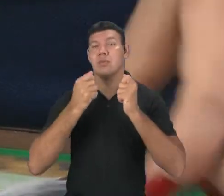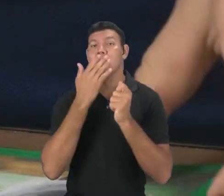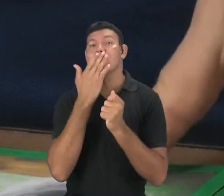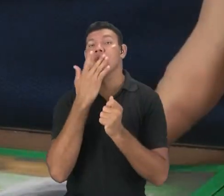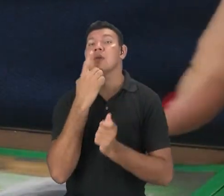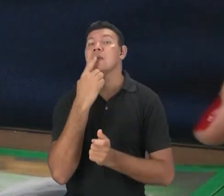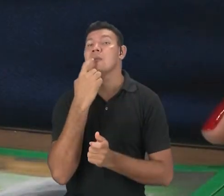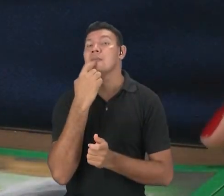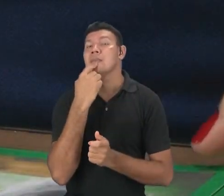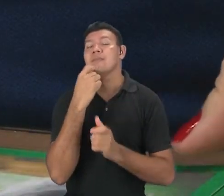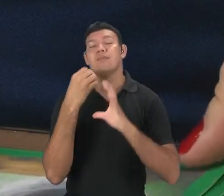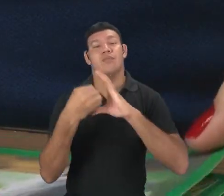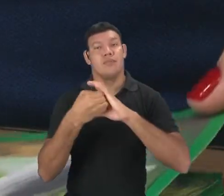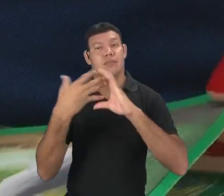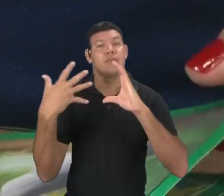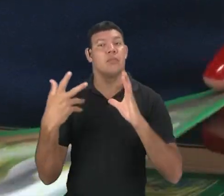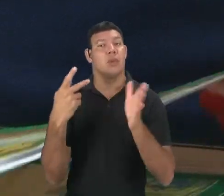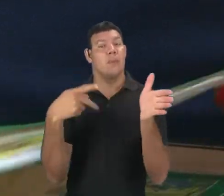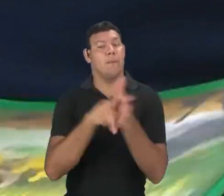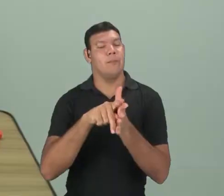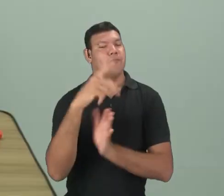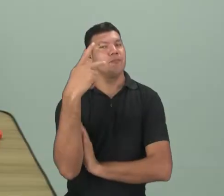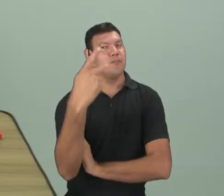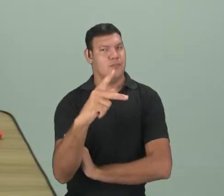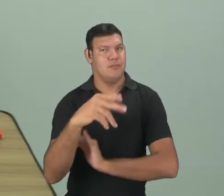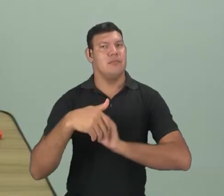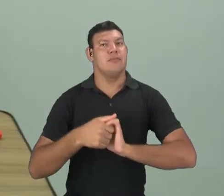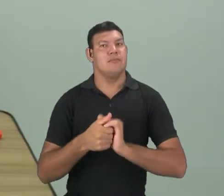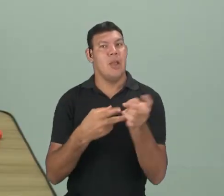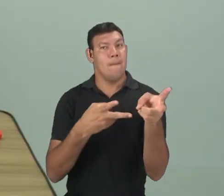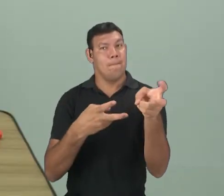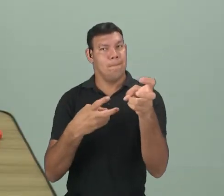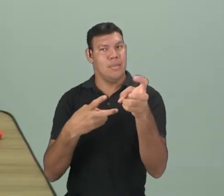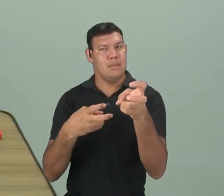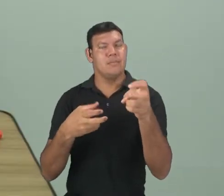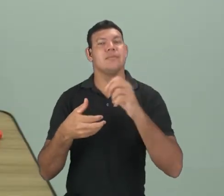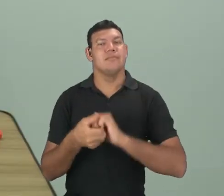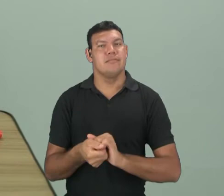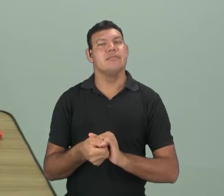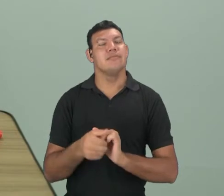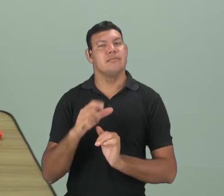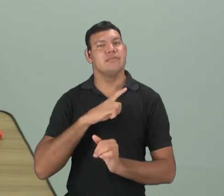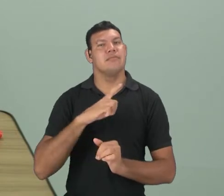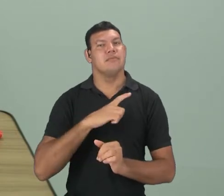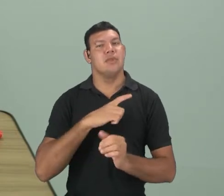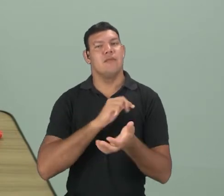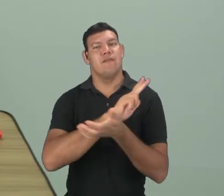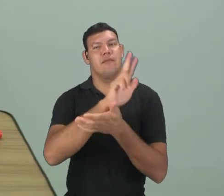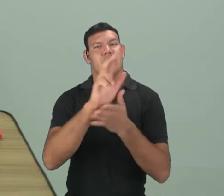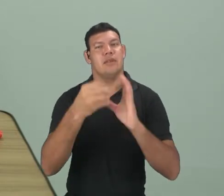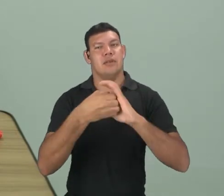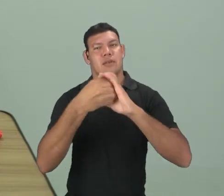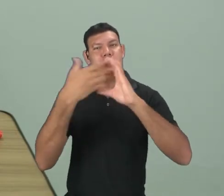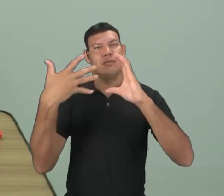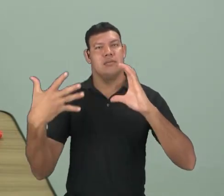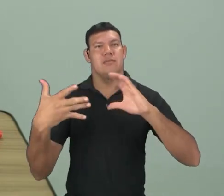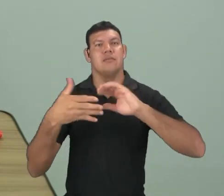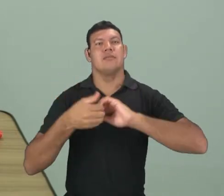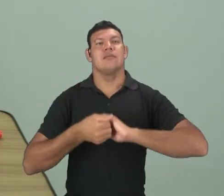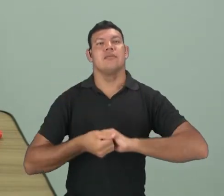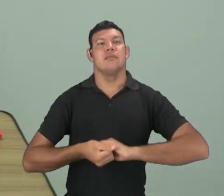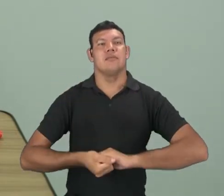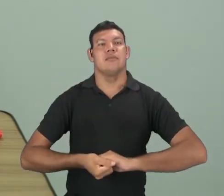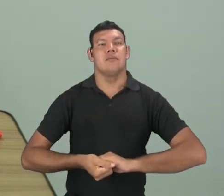a característica dele, né? Então, percebemos que eles têm característica. Esse aqui, você lembra